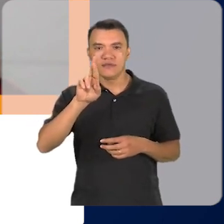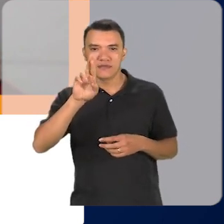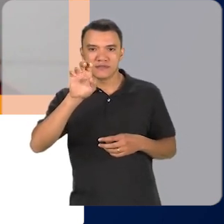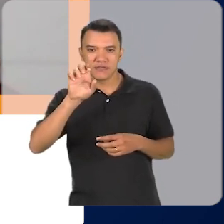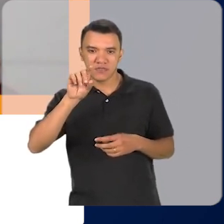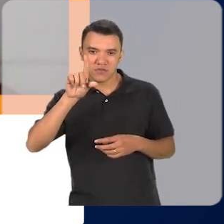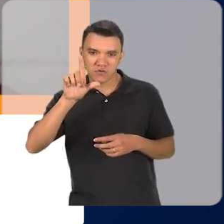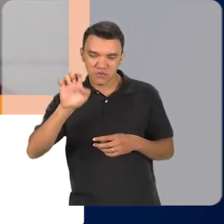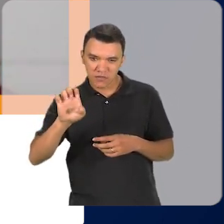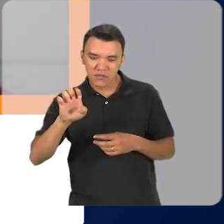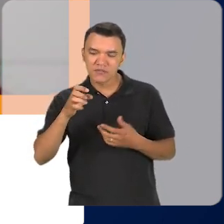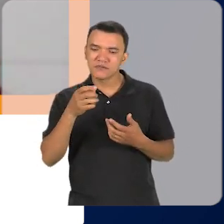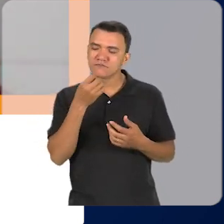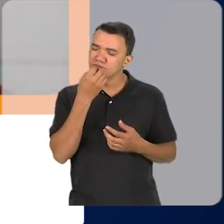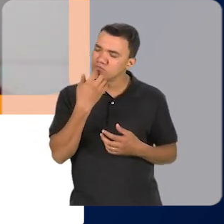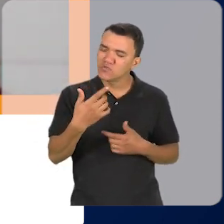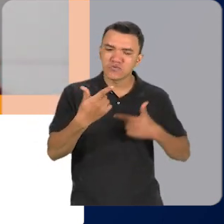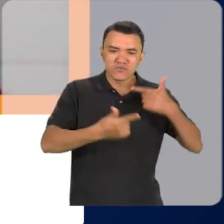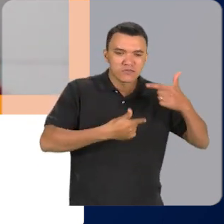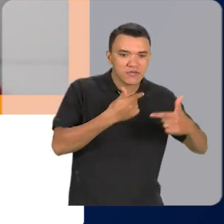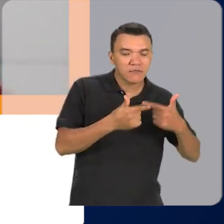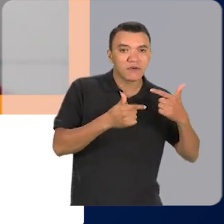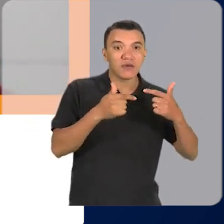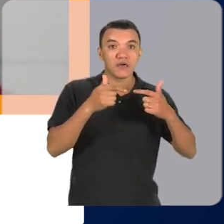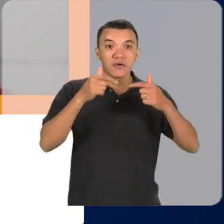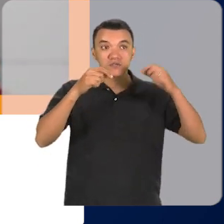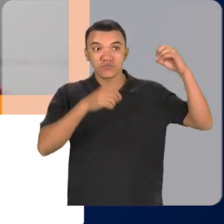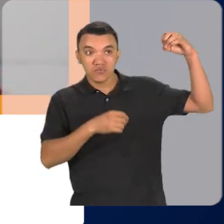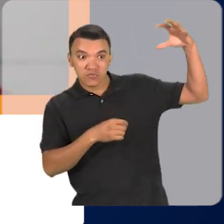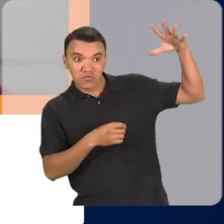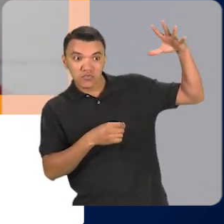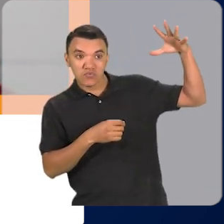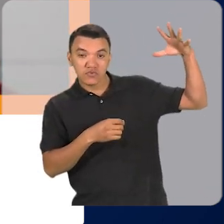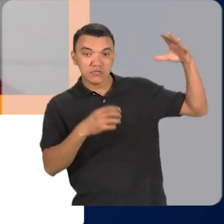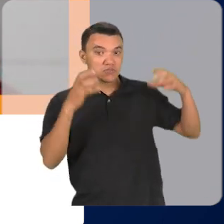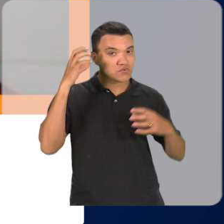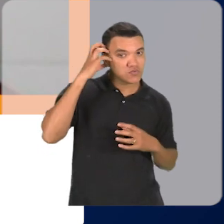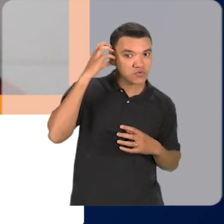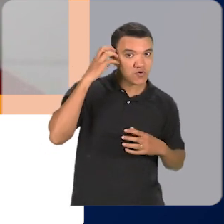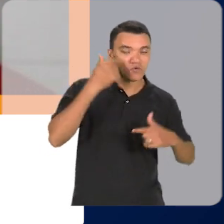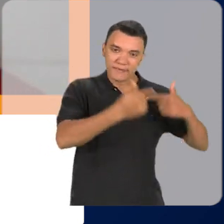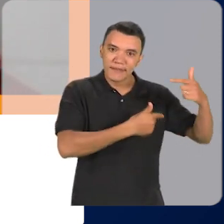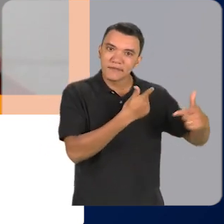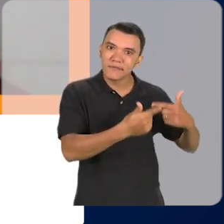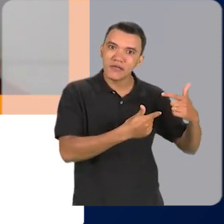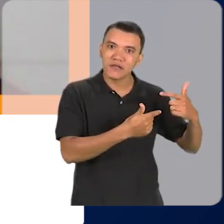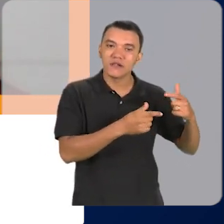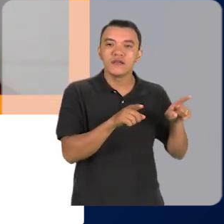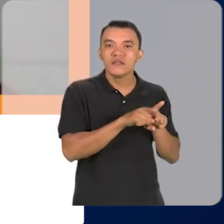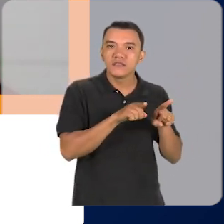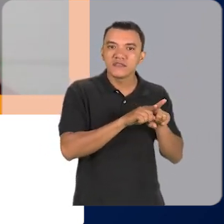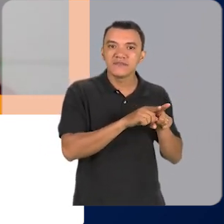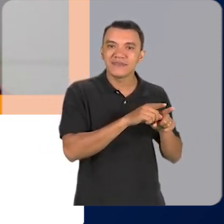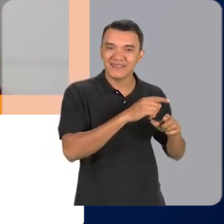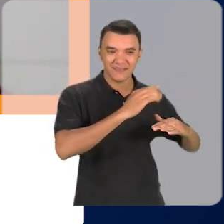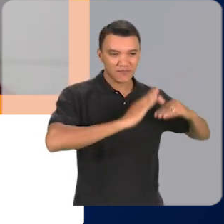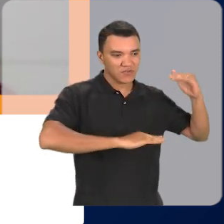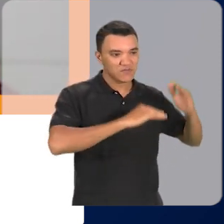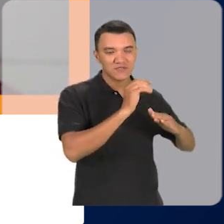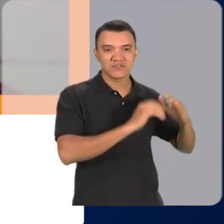gente precisava também de uma agenda que casasse com o pregoeiro e a agenda dos equipamentos da